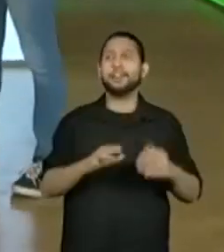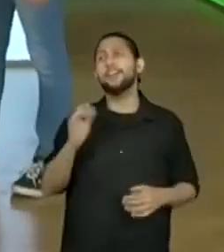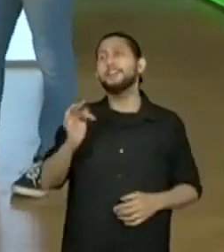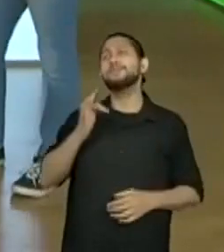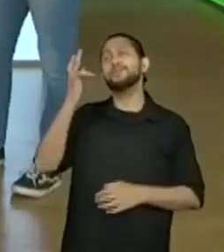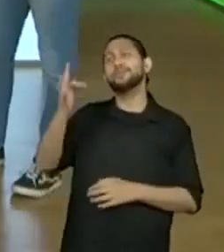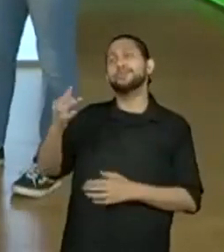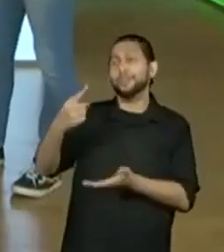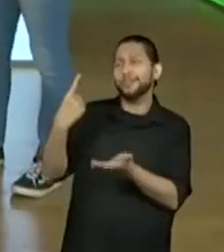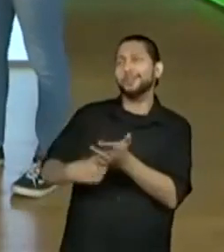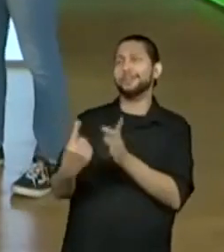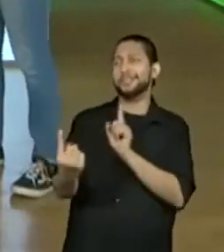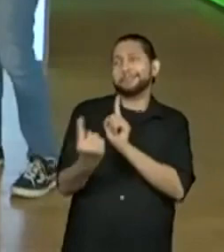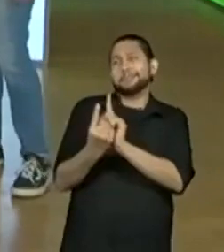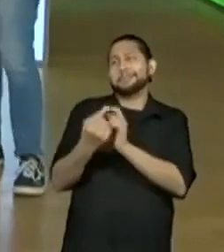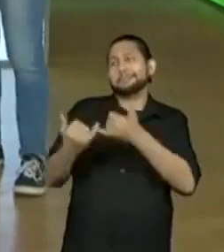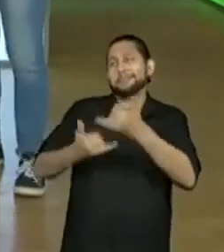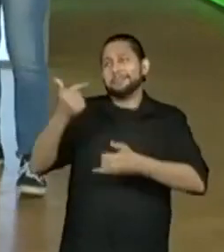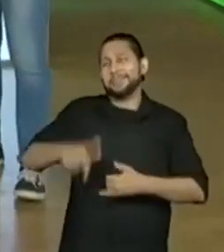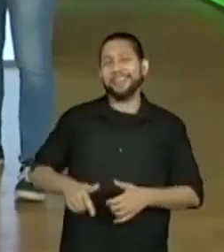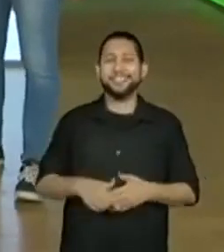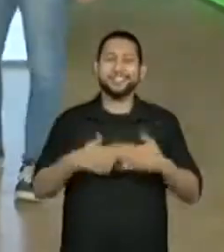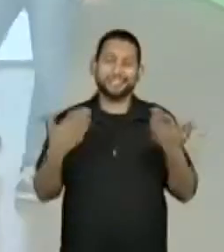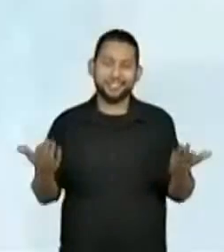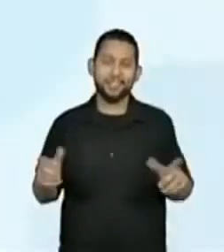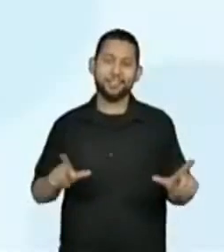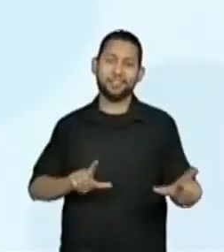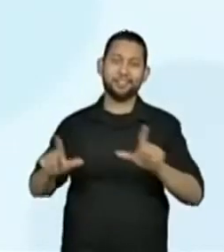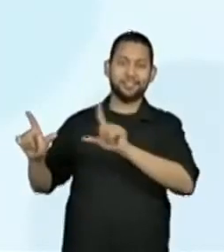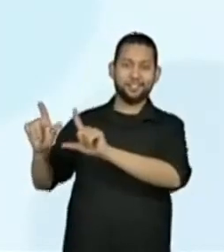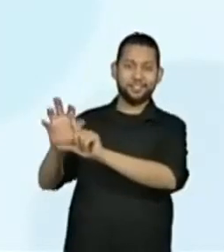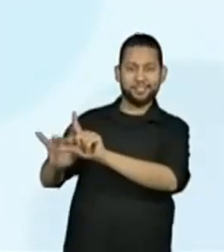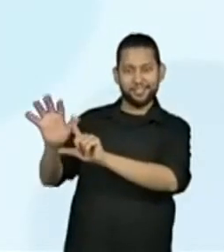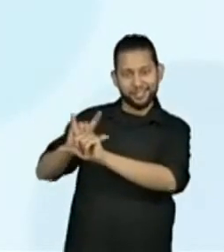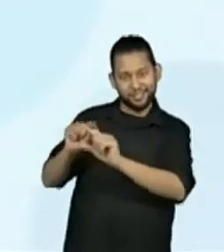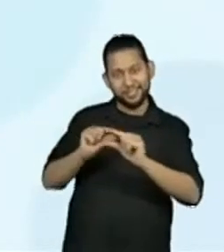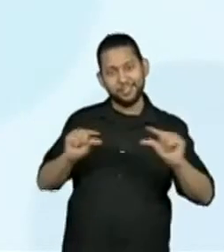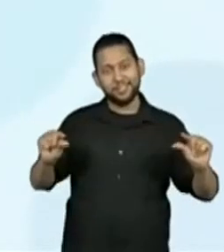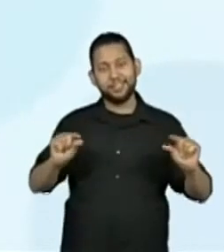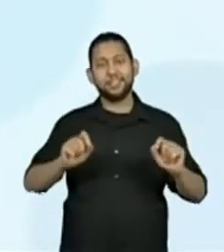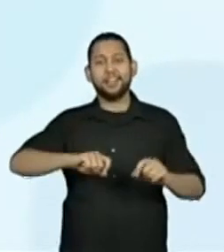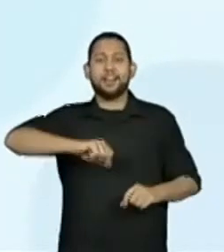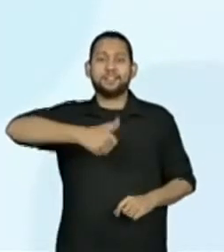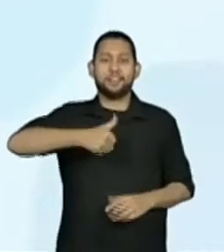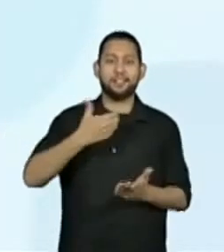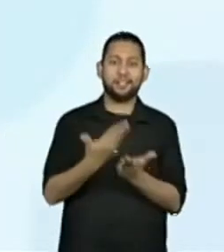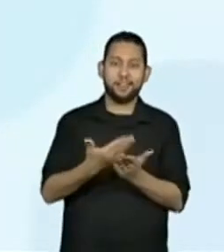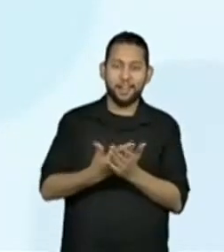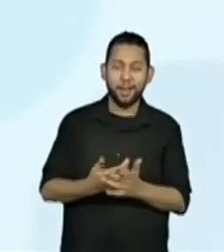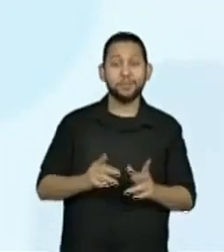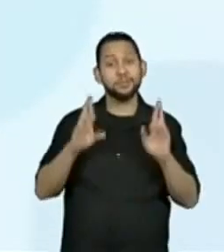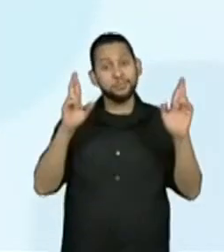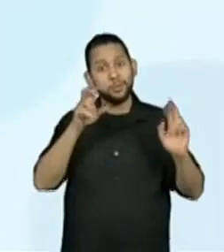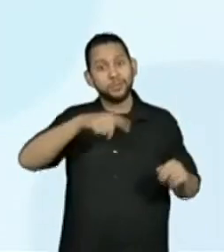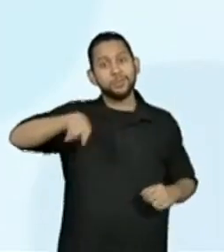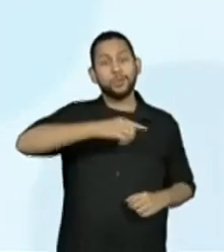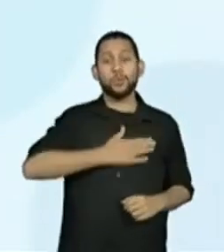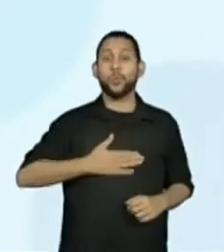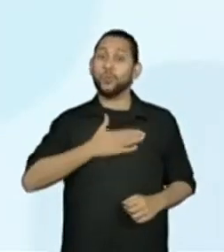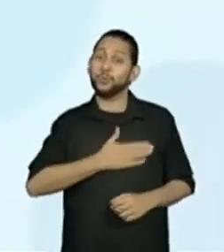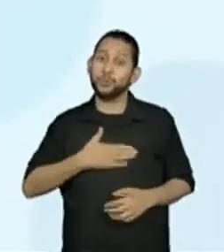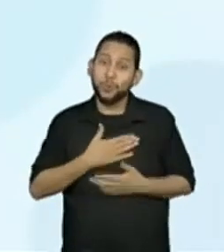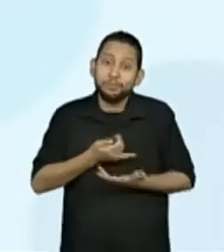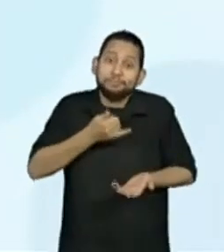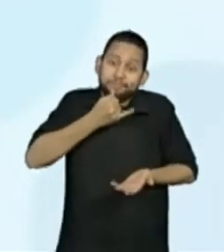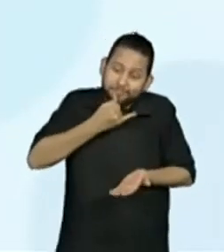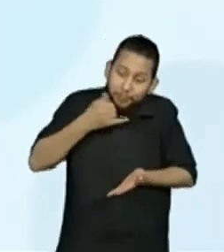pula por aí, tá bom? Obrigado. Pessoal, essa é a telinha de avaliação. Avaliem a nossa aula, certo? Espero que vocês tenham gostado. Não foi